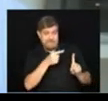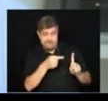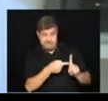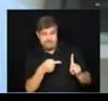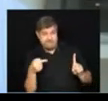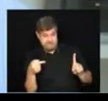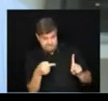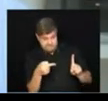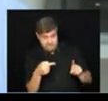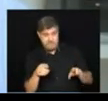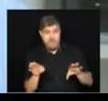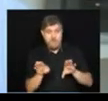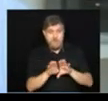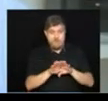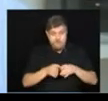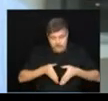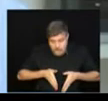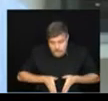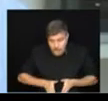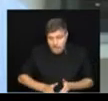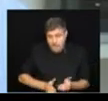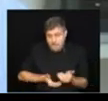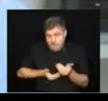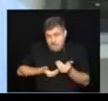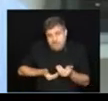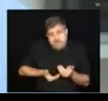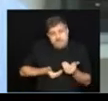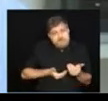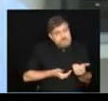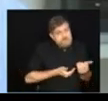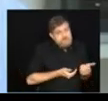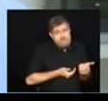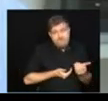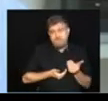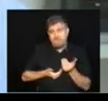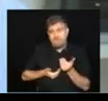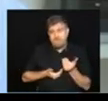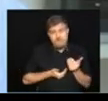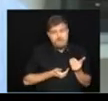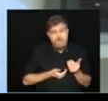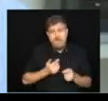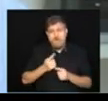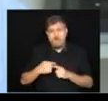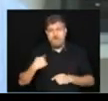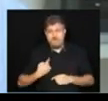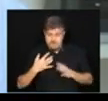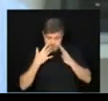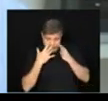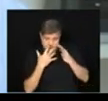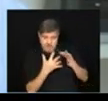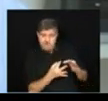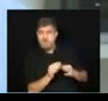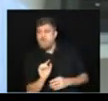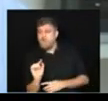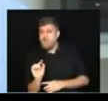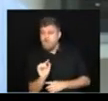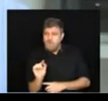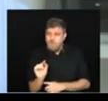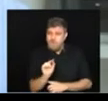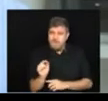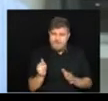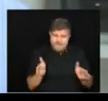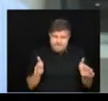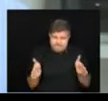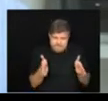como dos recém-nascidos, porque o que nós observamos durante esse